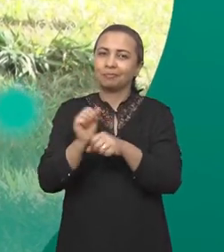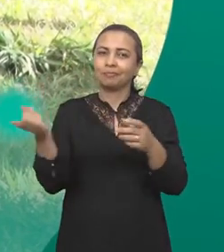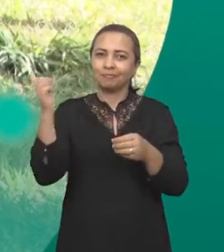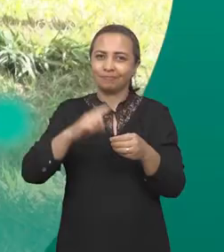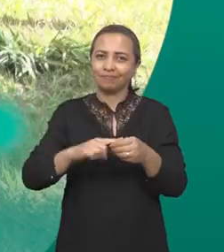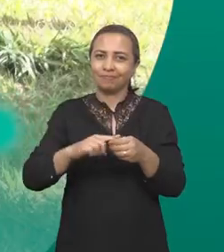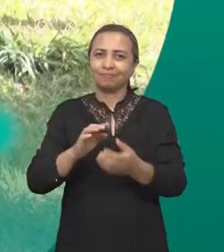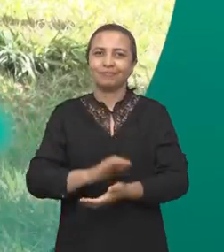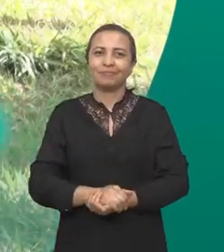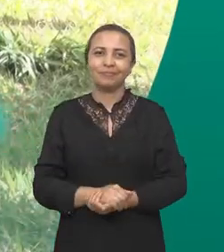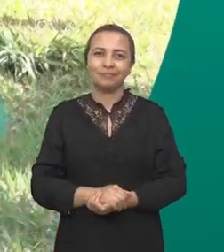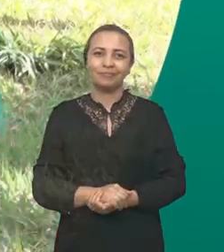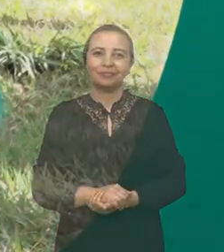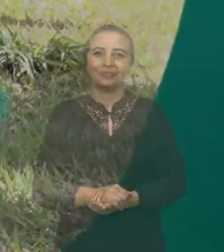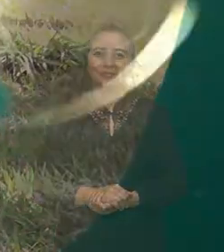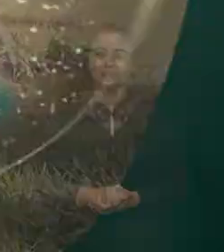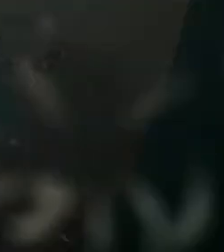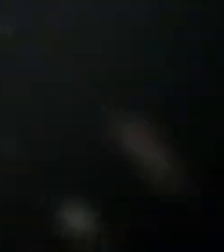depois do intervalo, a gente volta já já.